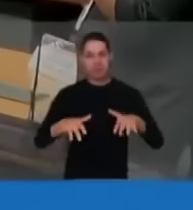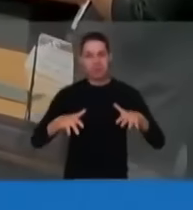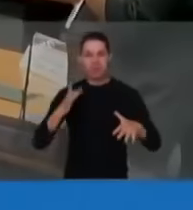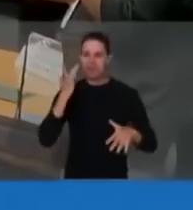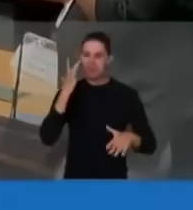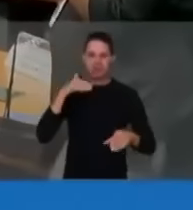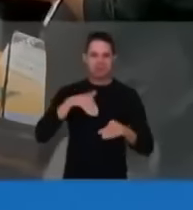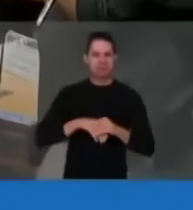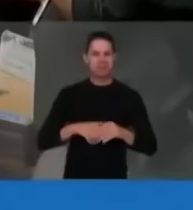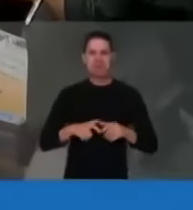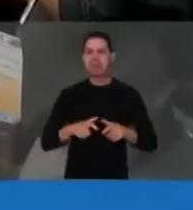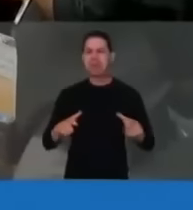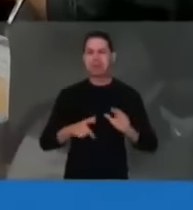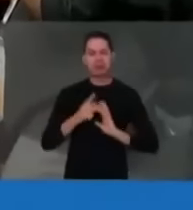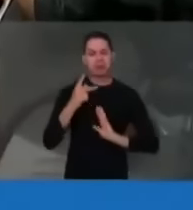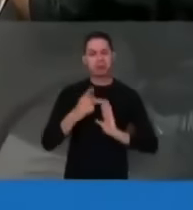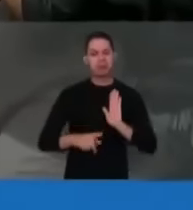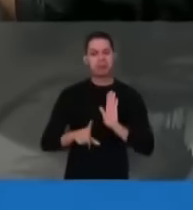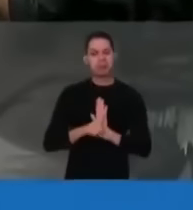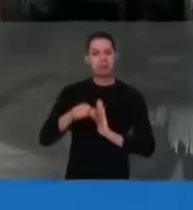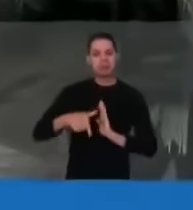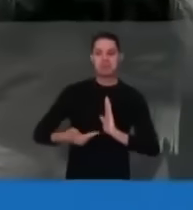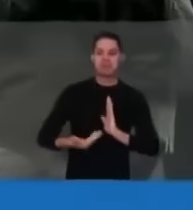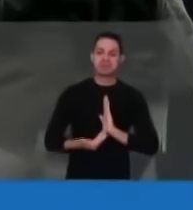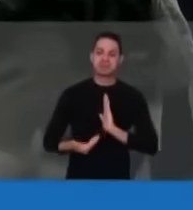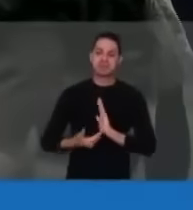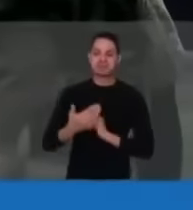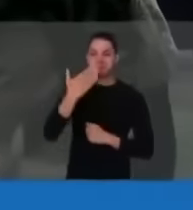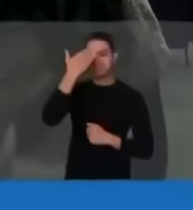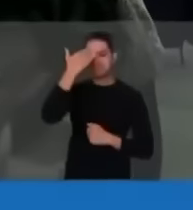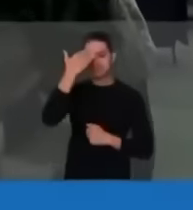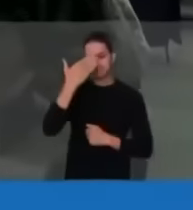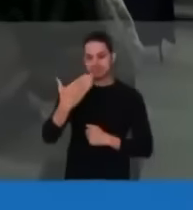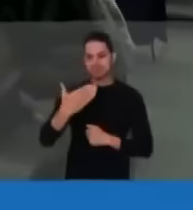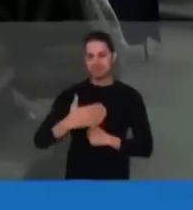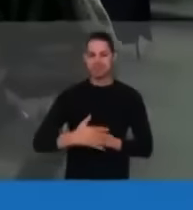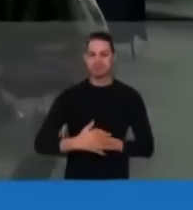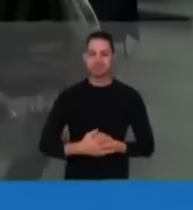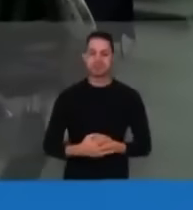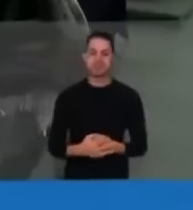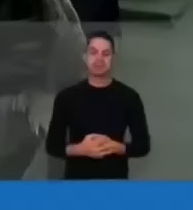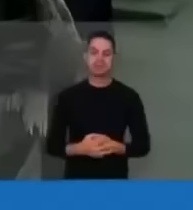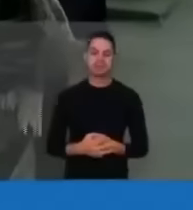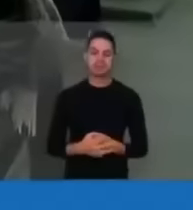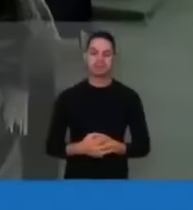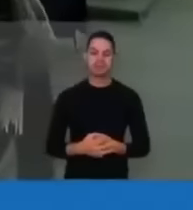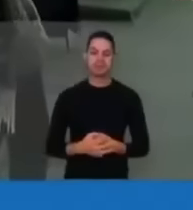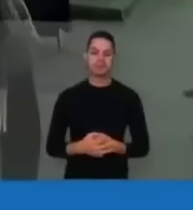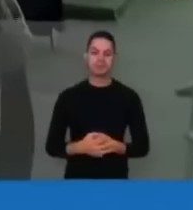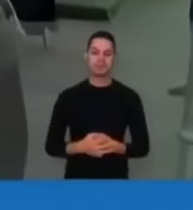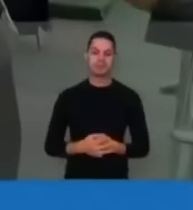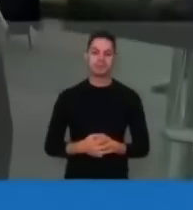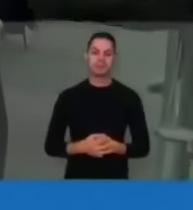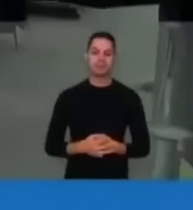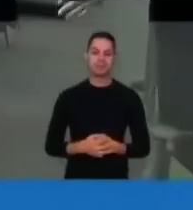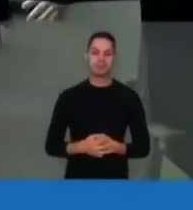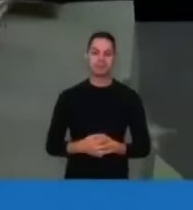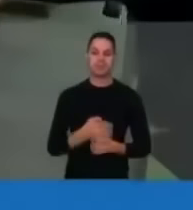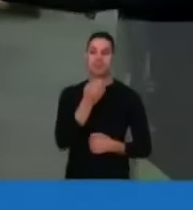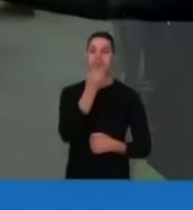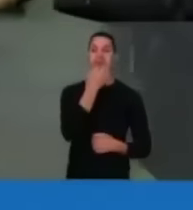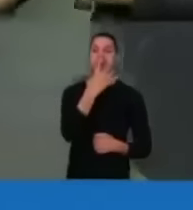lá 30 então quer dizer que de 100 ele ficou com 70 porque 30 já foi para o estado se tiver uma empresa e você perder